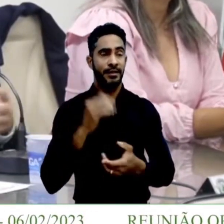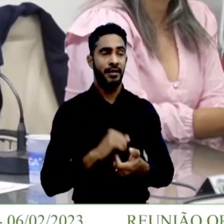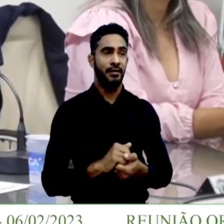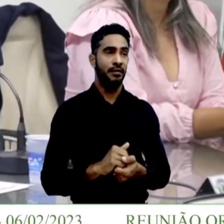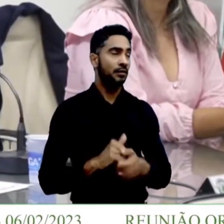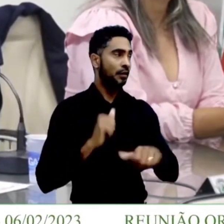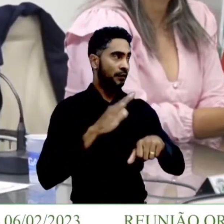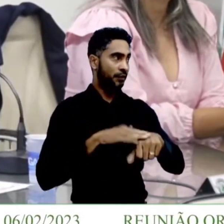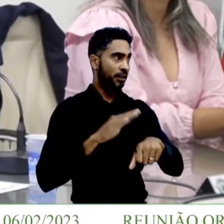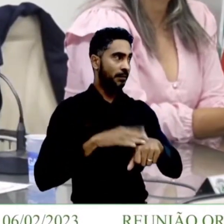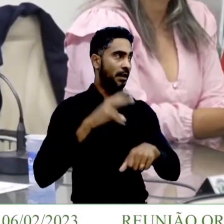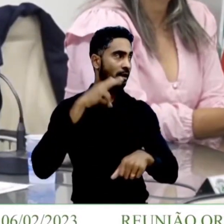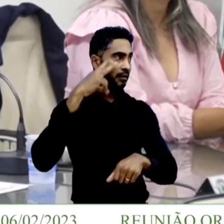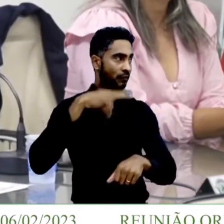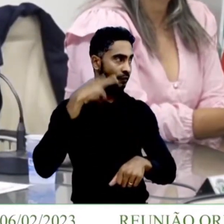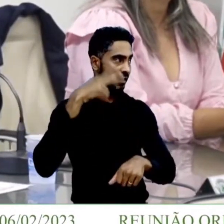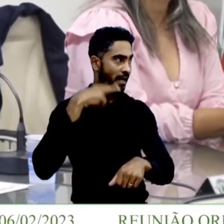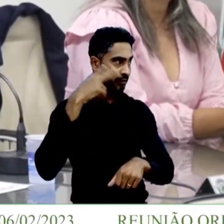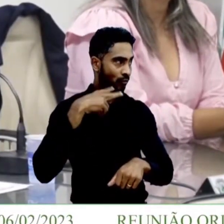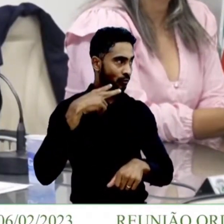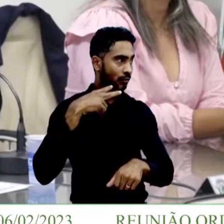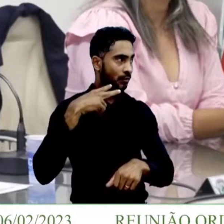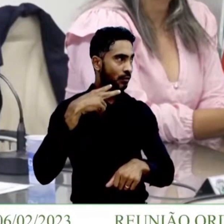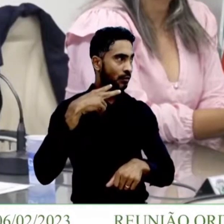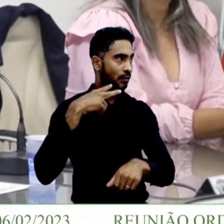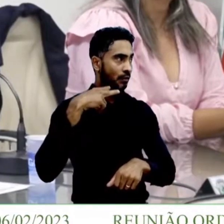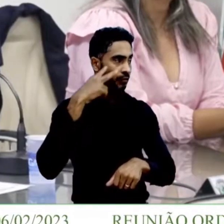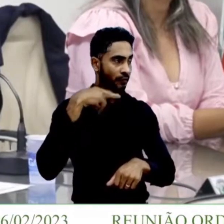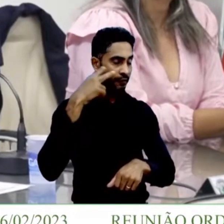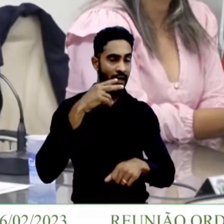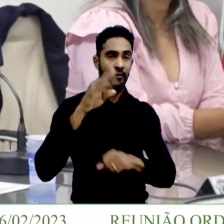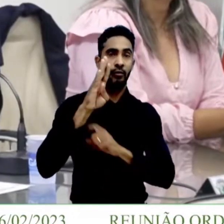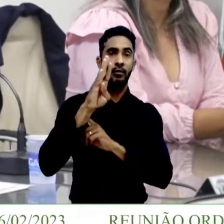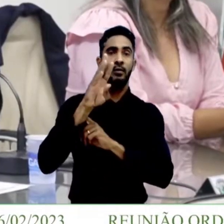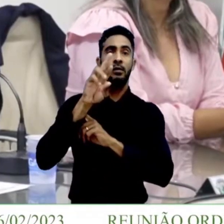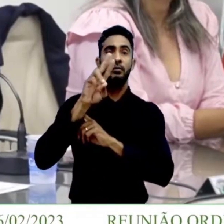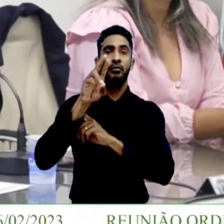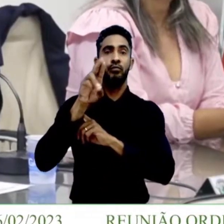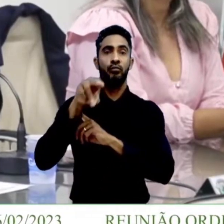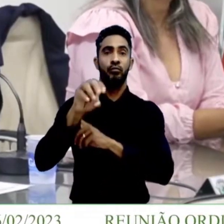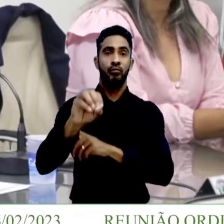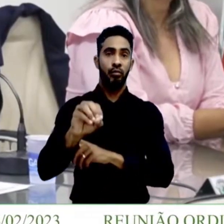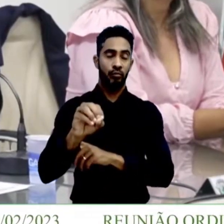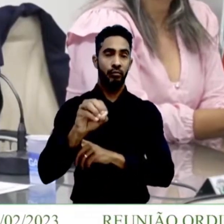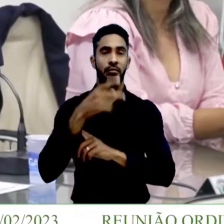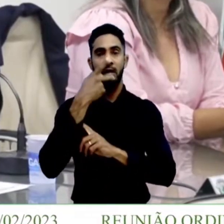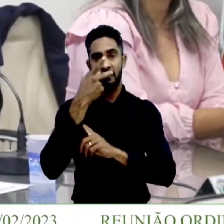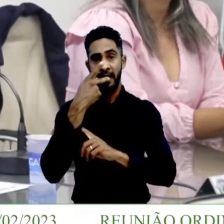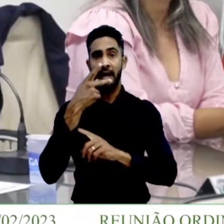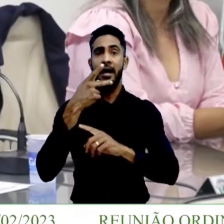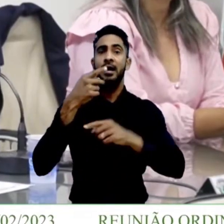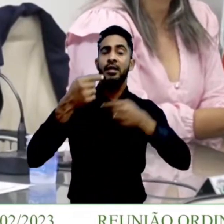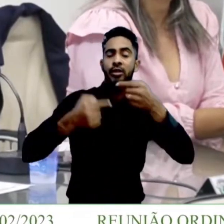vou chamar o vereador, vou dar um exemplo aqui, vou chamar uma determinada classe, chama o vereador Bruno, e o Bruno vai lá e discute sozinho com aquela